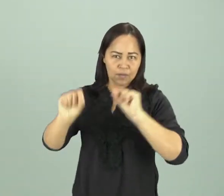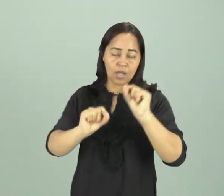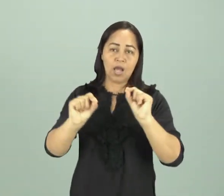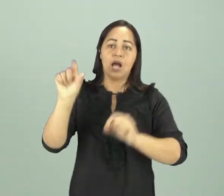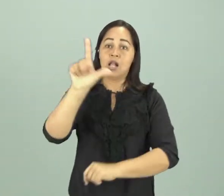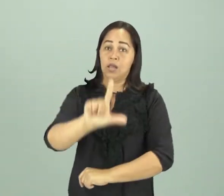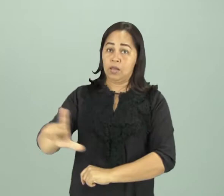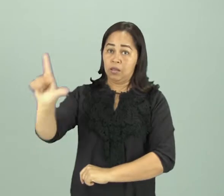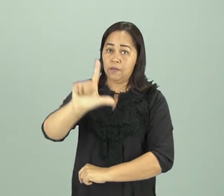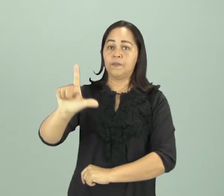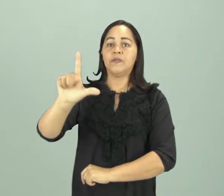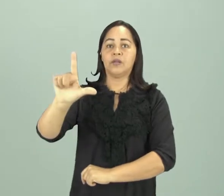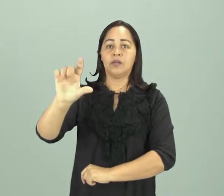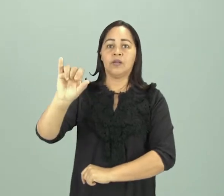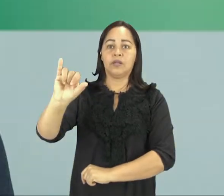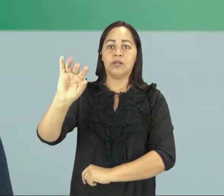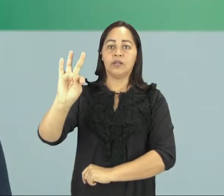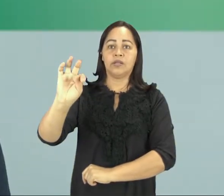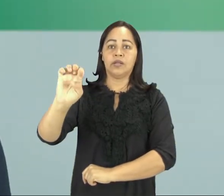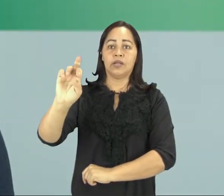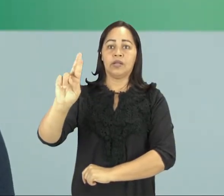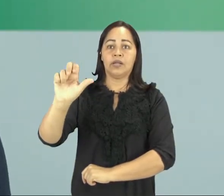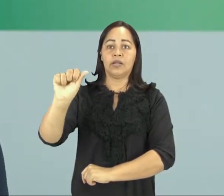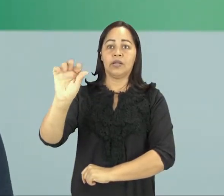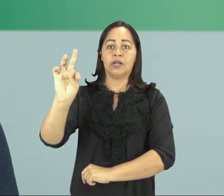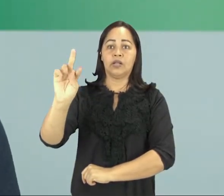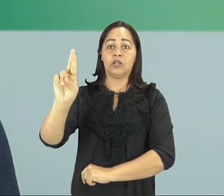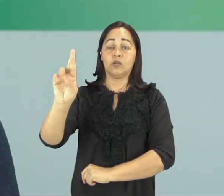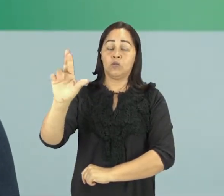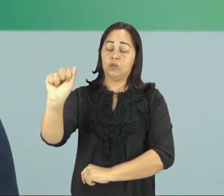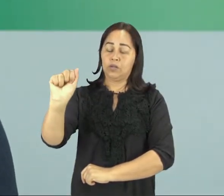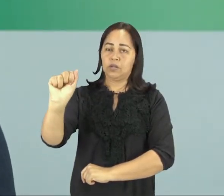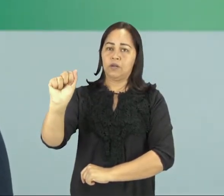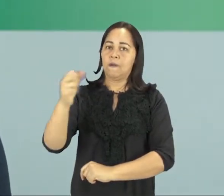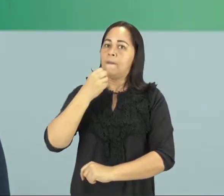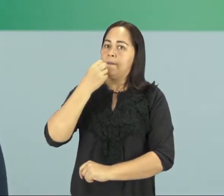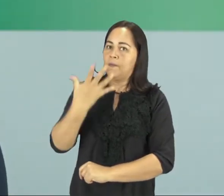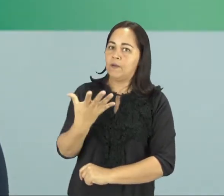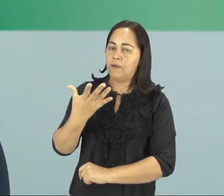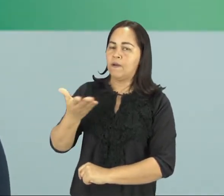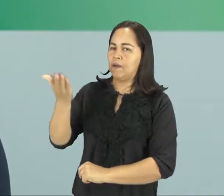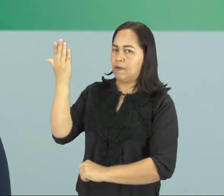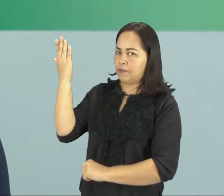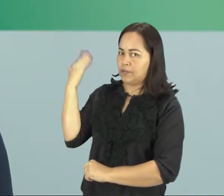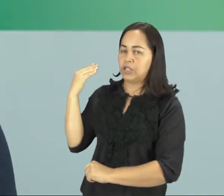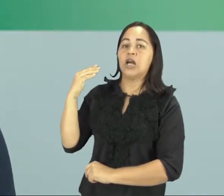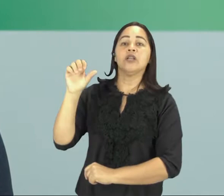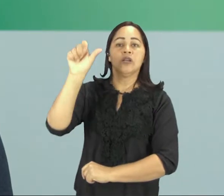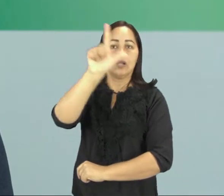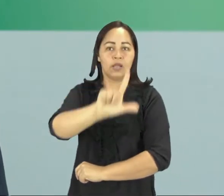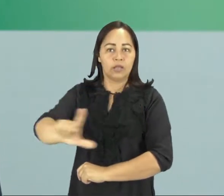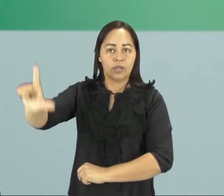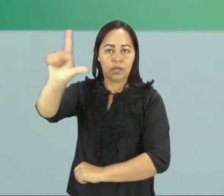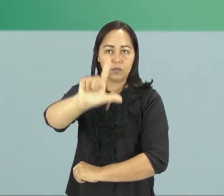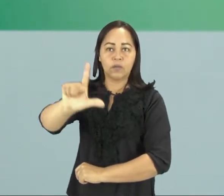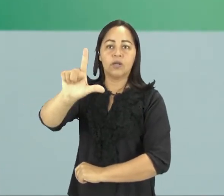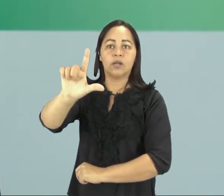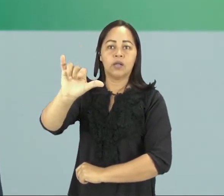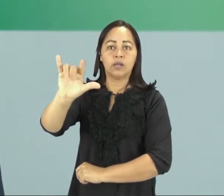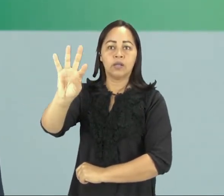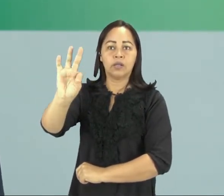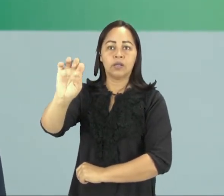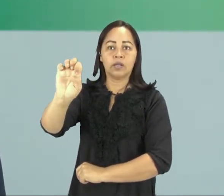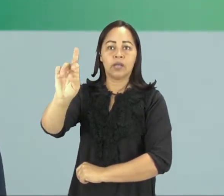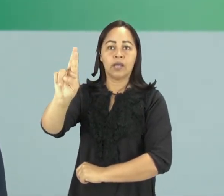literatura. Bom, em aulas anteriores nós falamos um pouco sobre literatura espanhola e levamos em consideração as